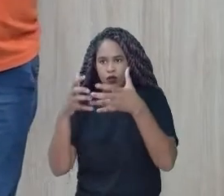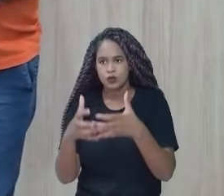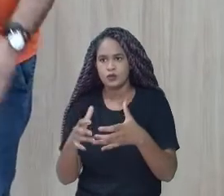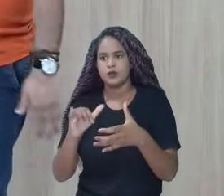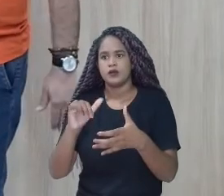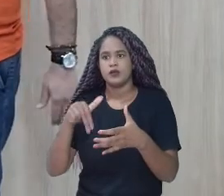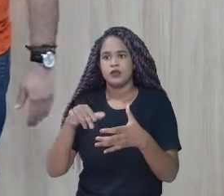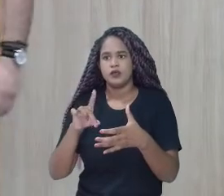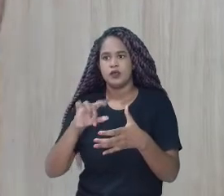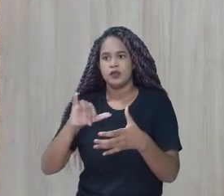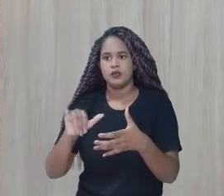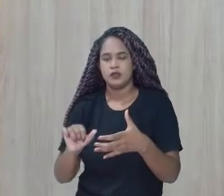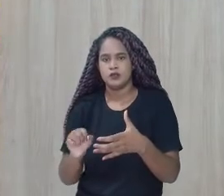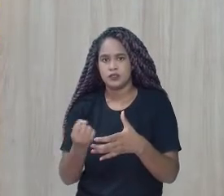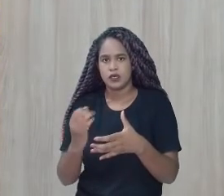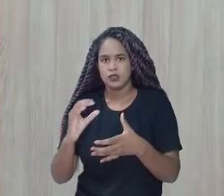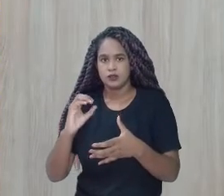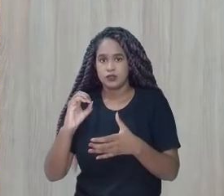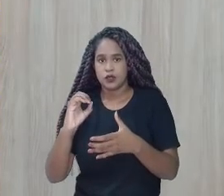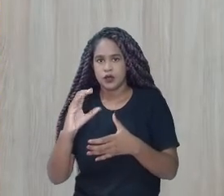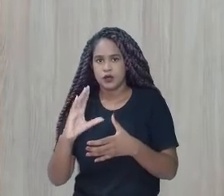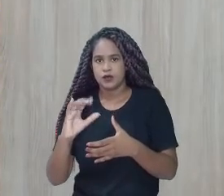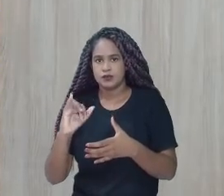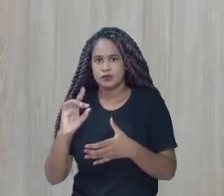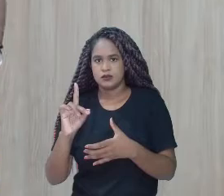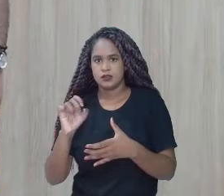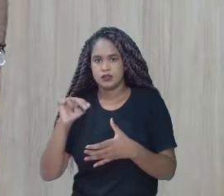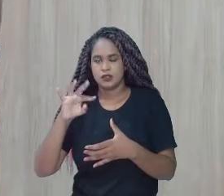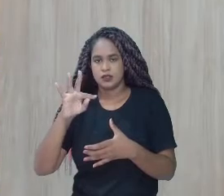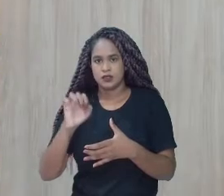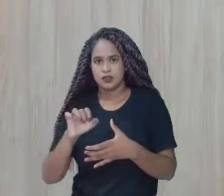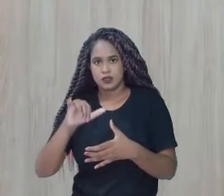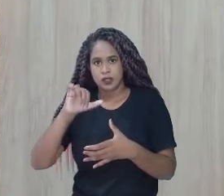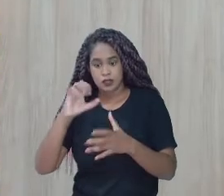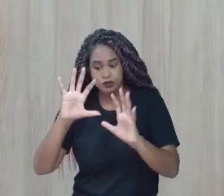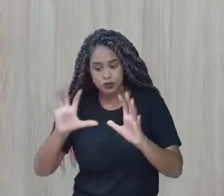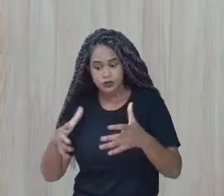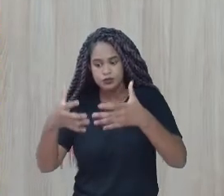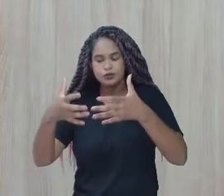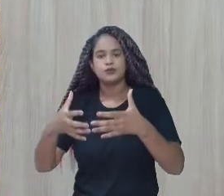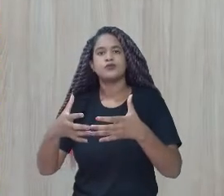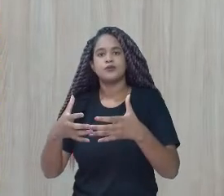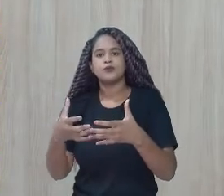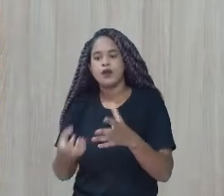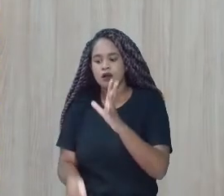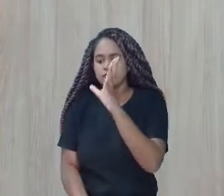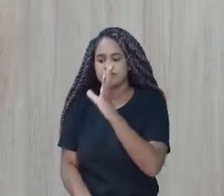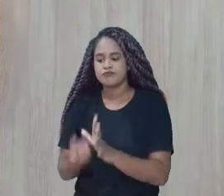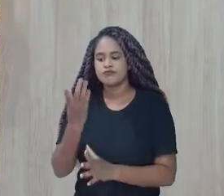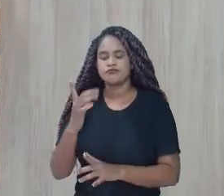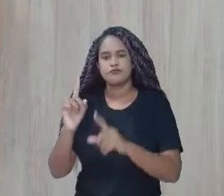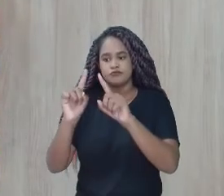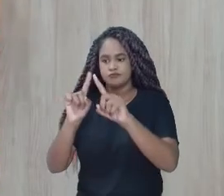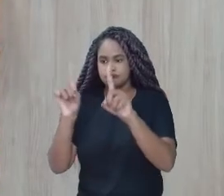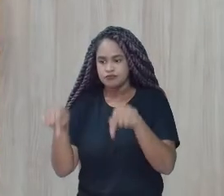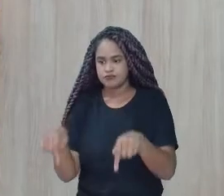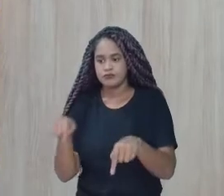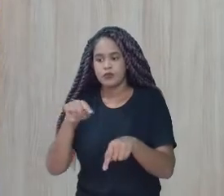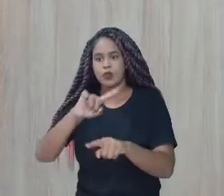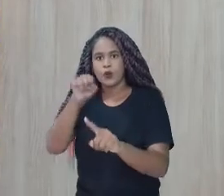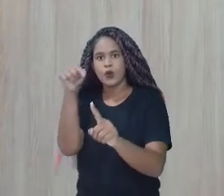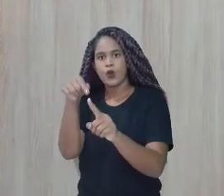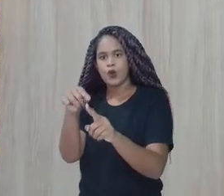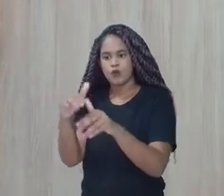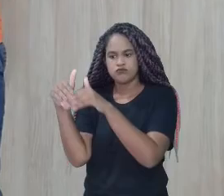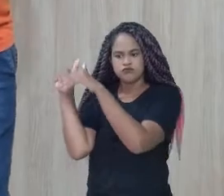Ocidentais e a gente vai ter aqui, né? Essa companhia, ela vai traçar um projeto aí para